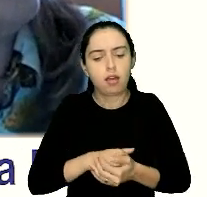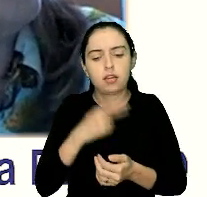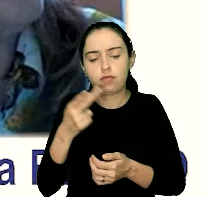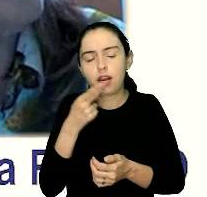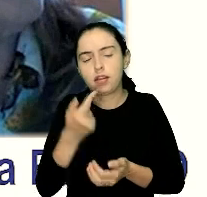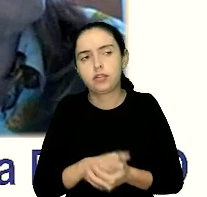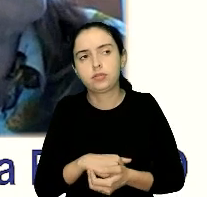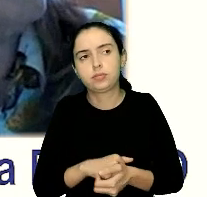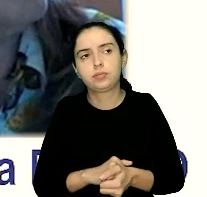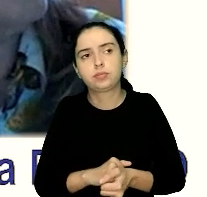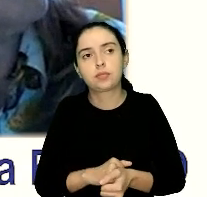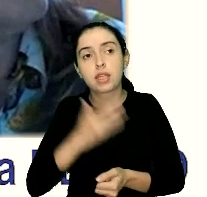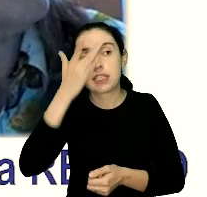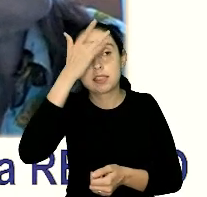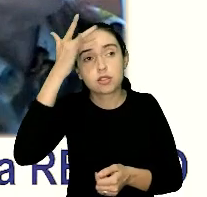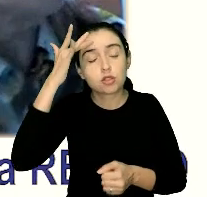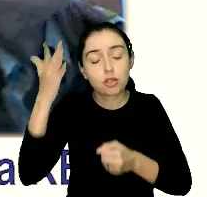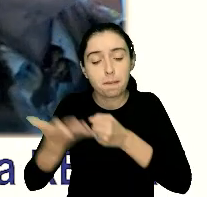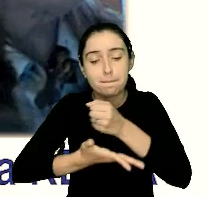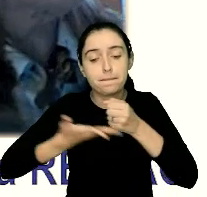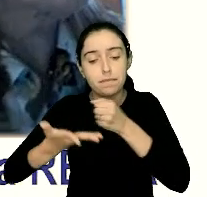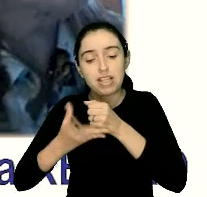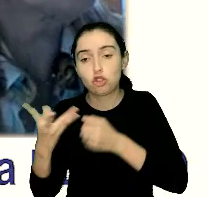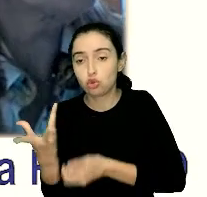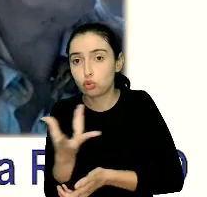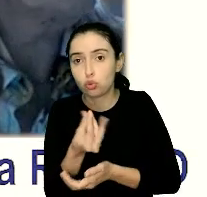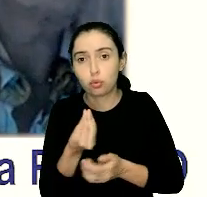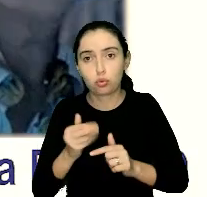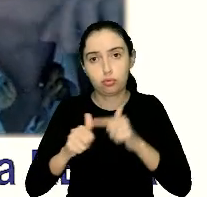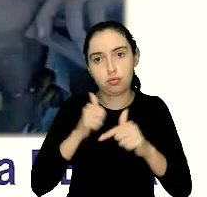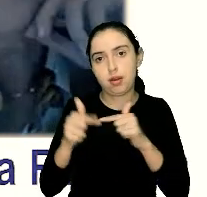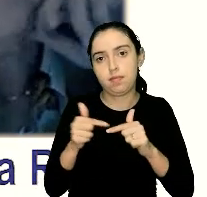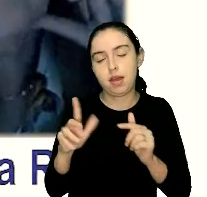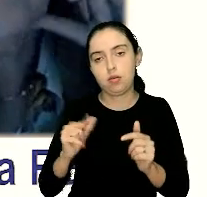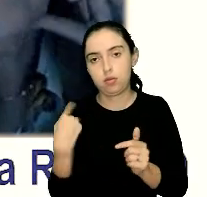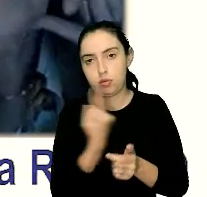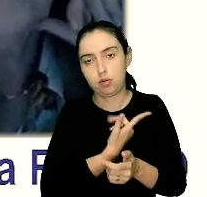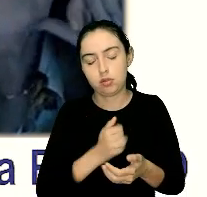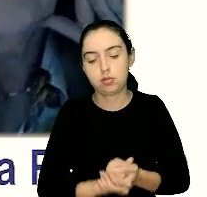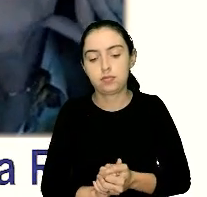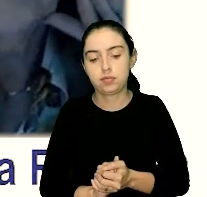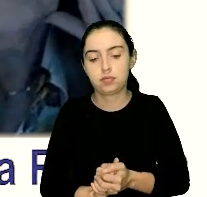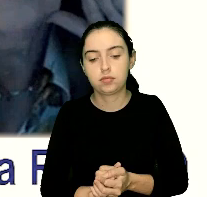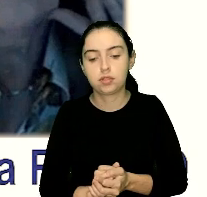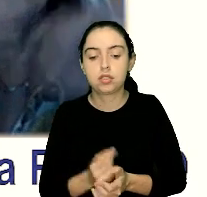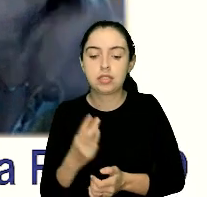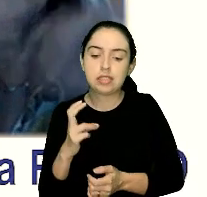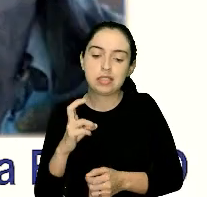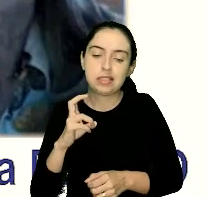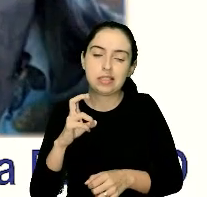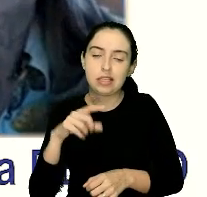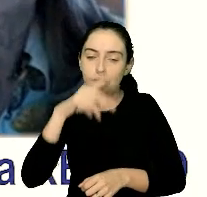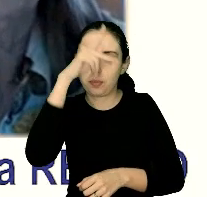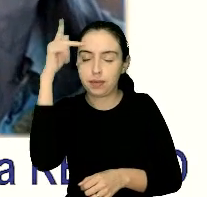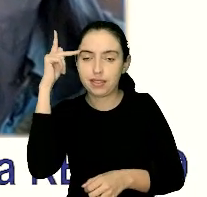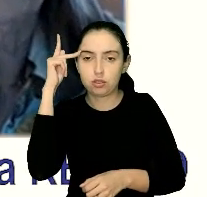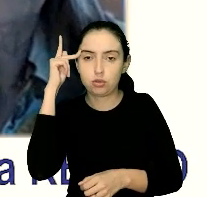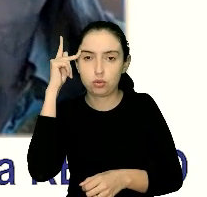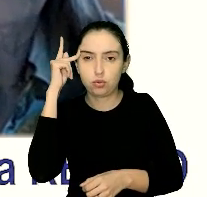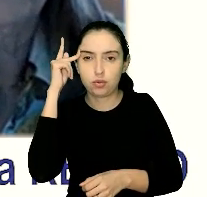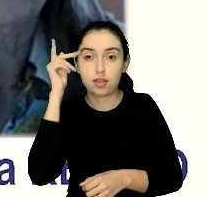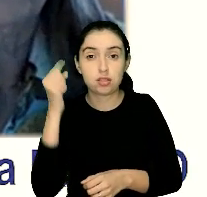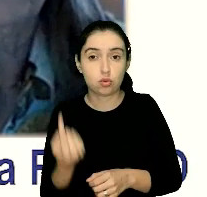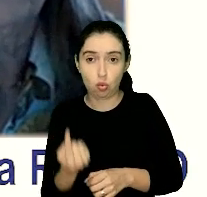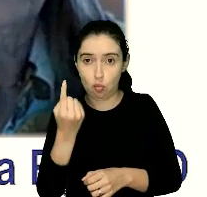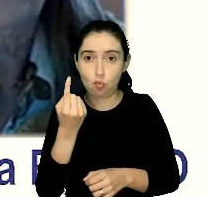no nosso trabalho. De cada 5 pessoas, a gente vai dizer que uma vai ter um